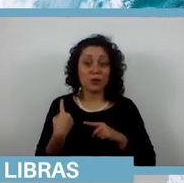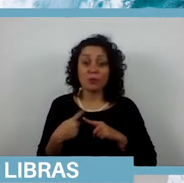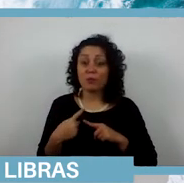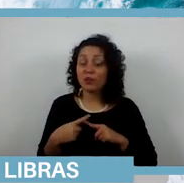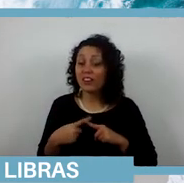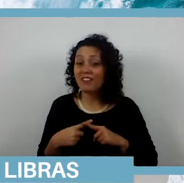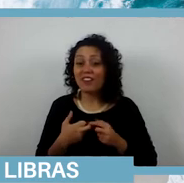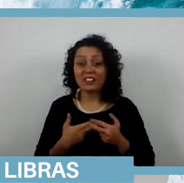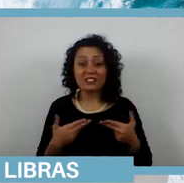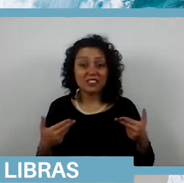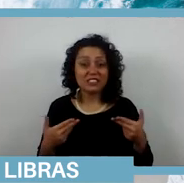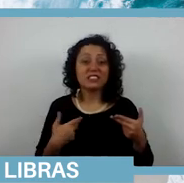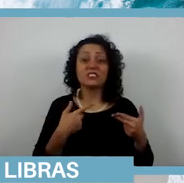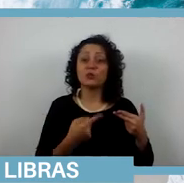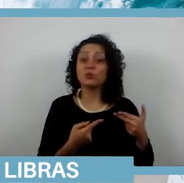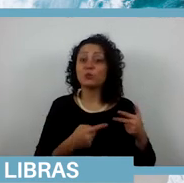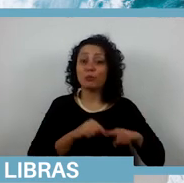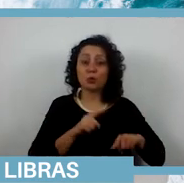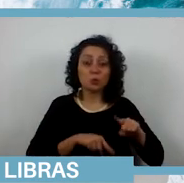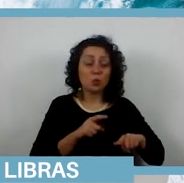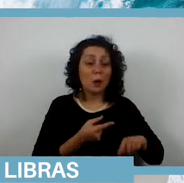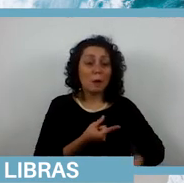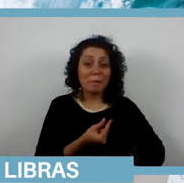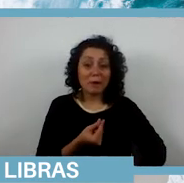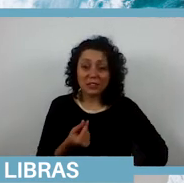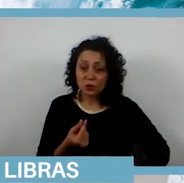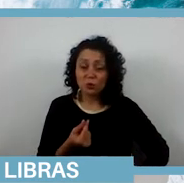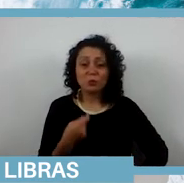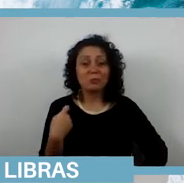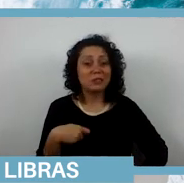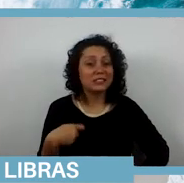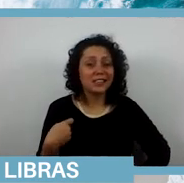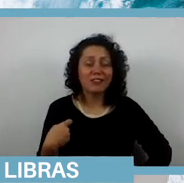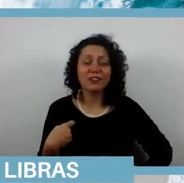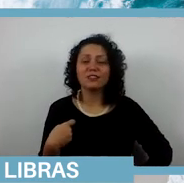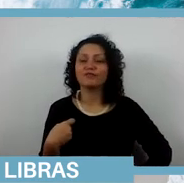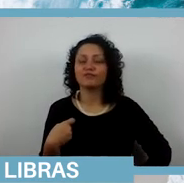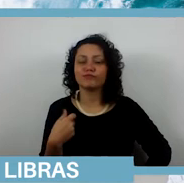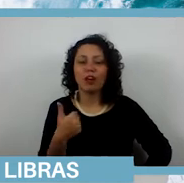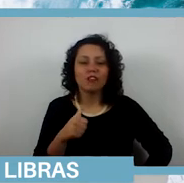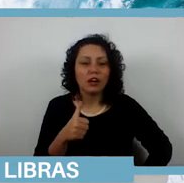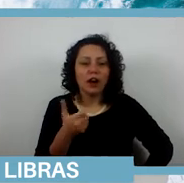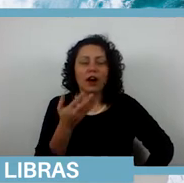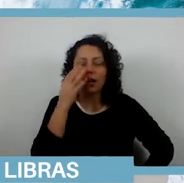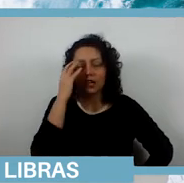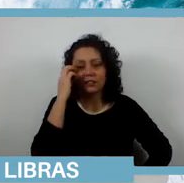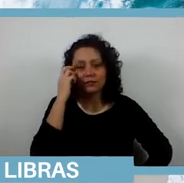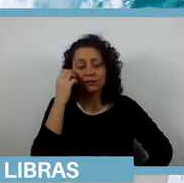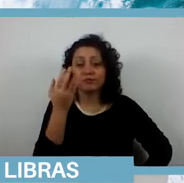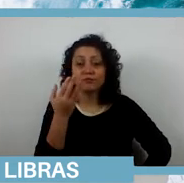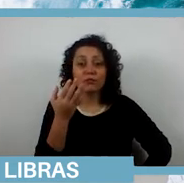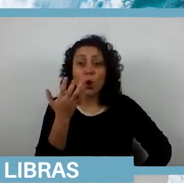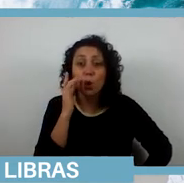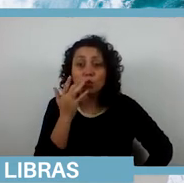vezes precificação dos produtos porque cada vez eu tinha que inserir uma nova uma nova novo